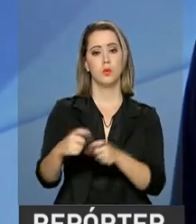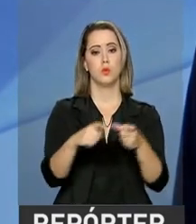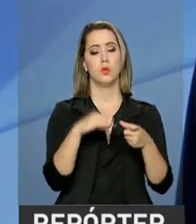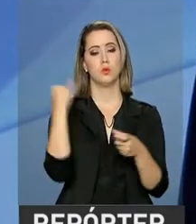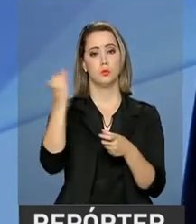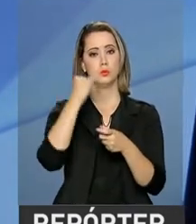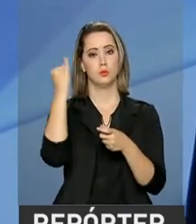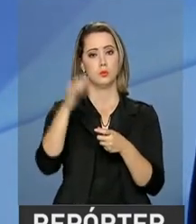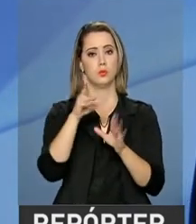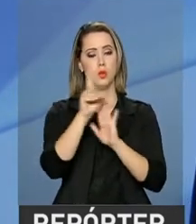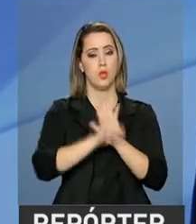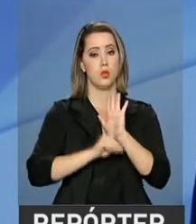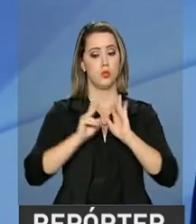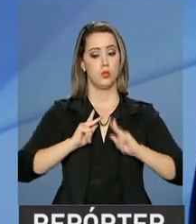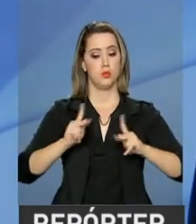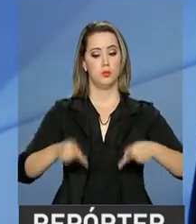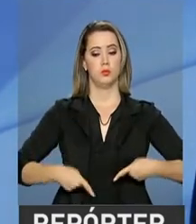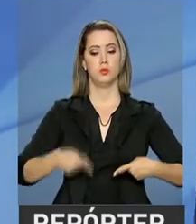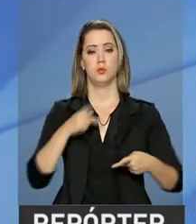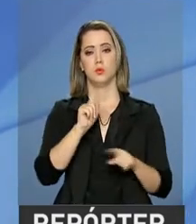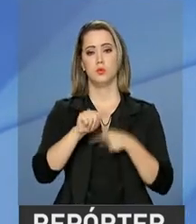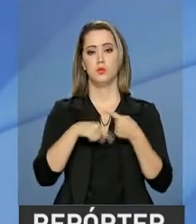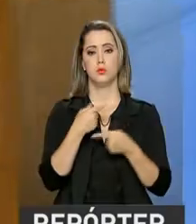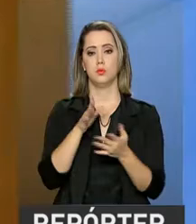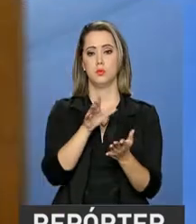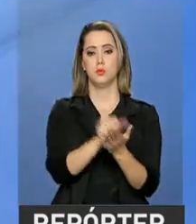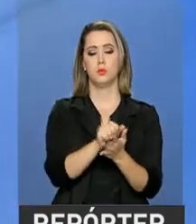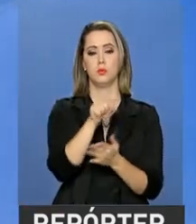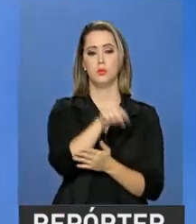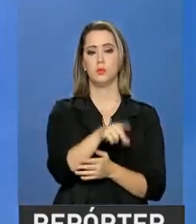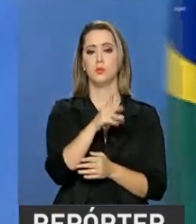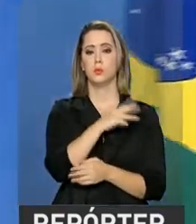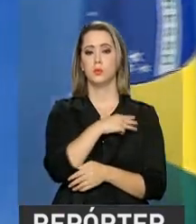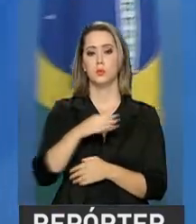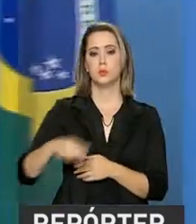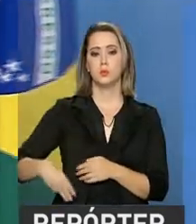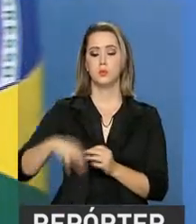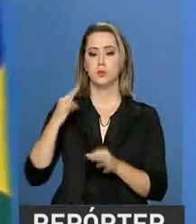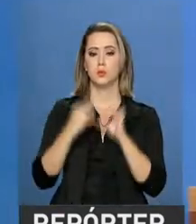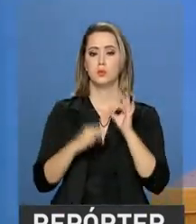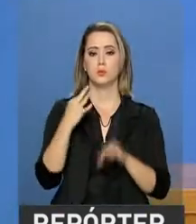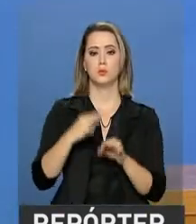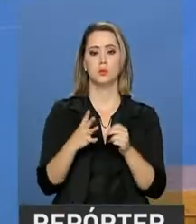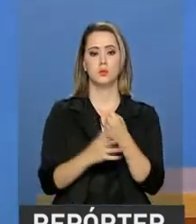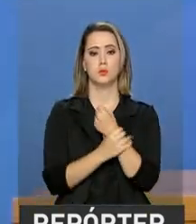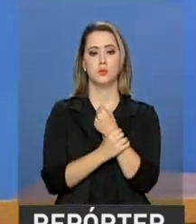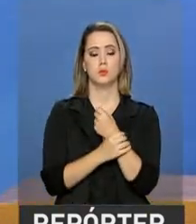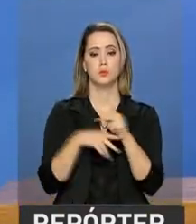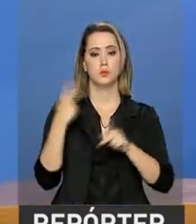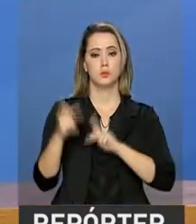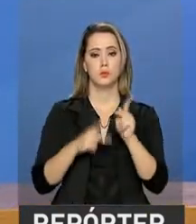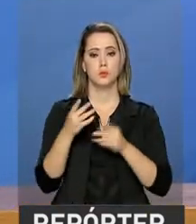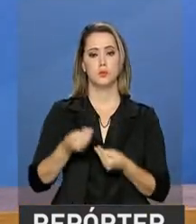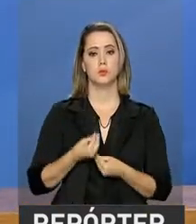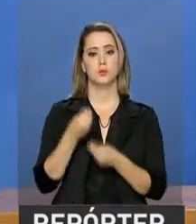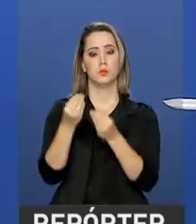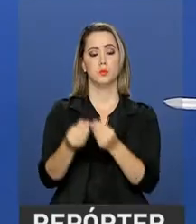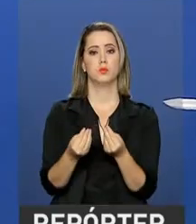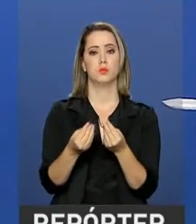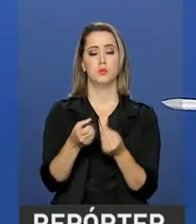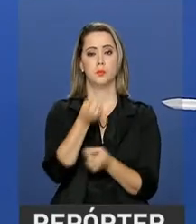da dignidade humana depois da posse o novo ministro da justiça e segurança pública garantiu a jornalistas